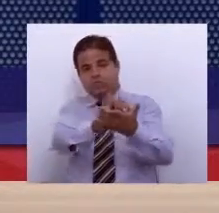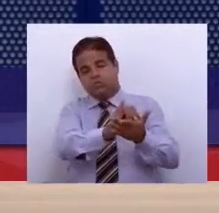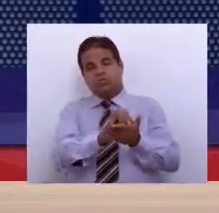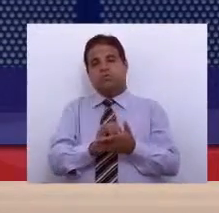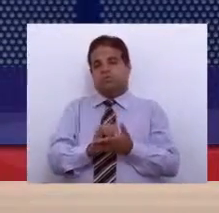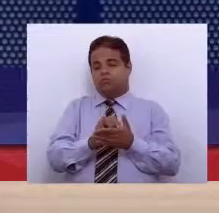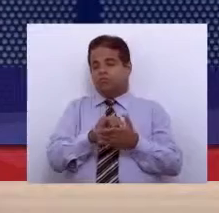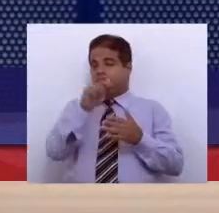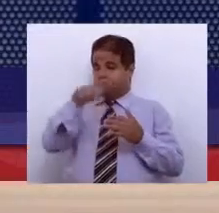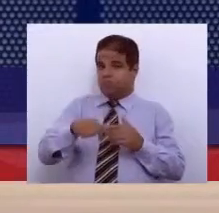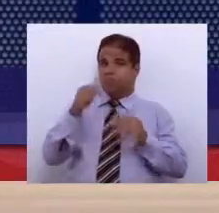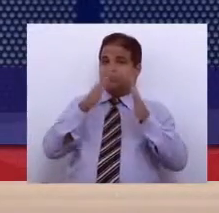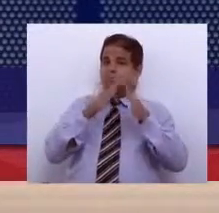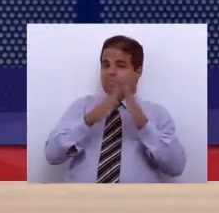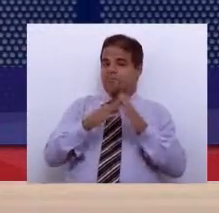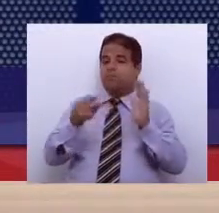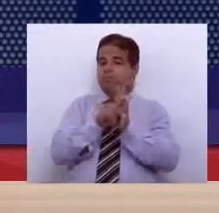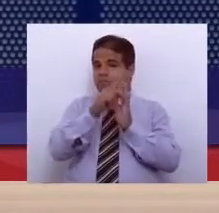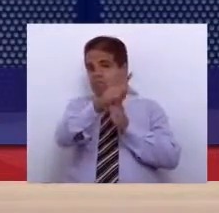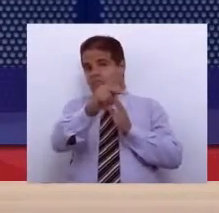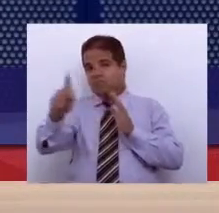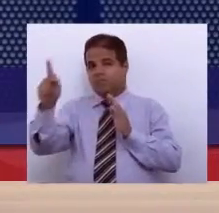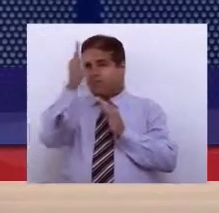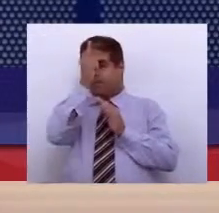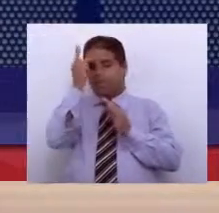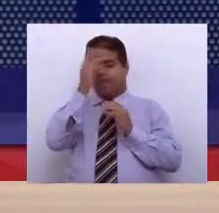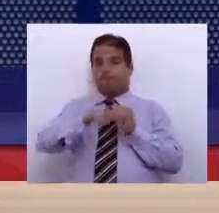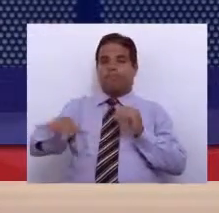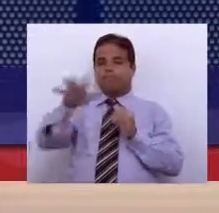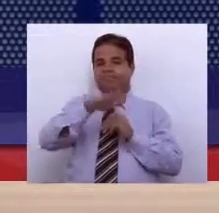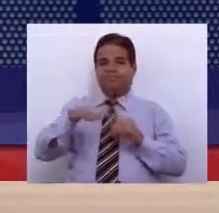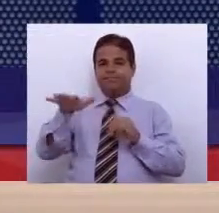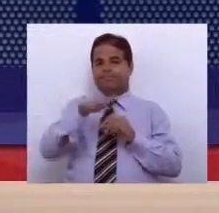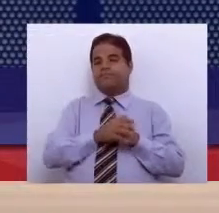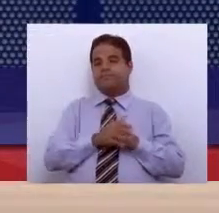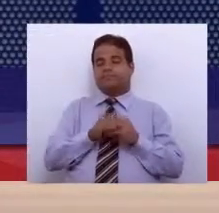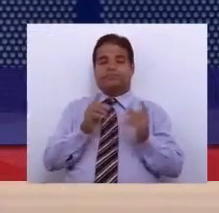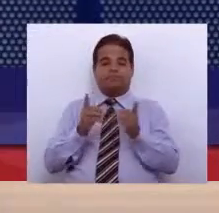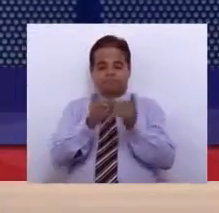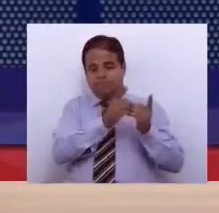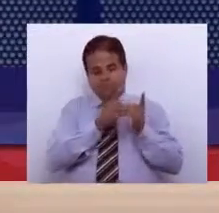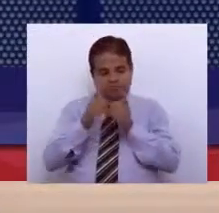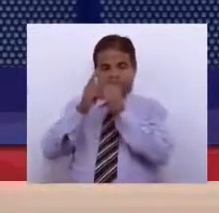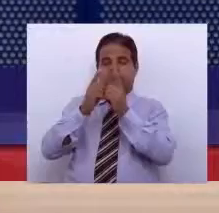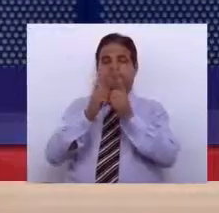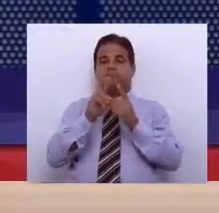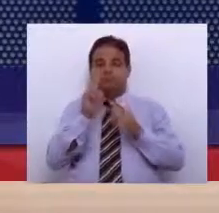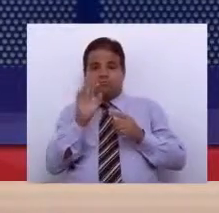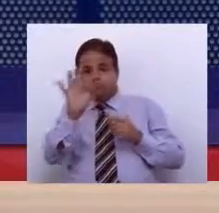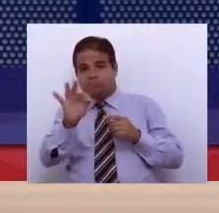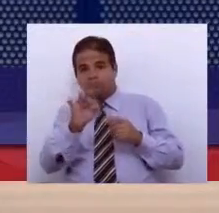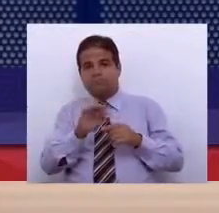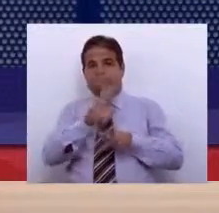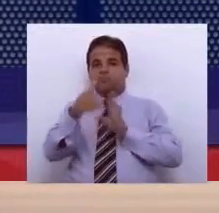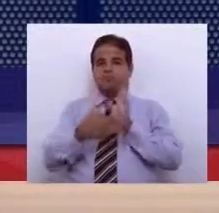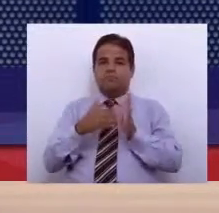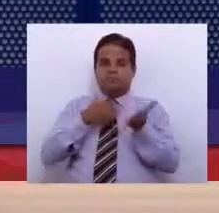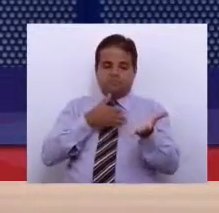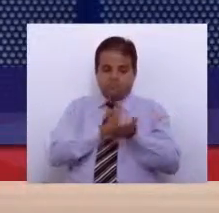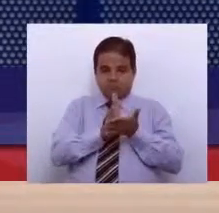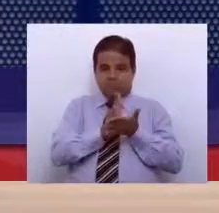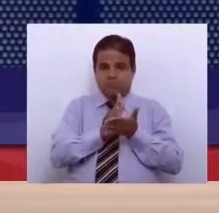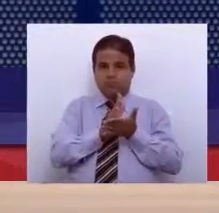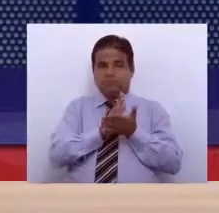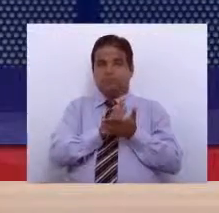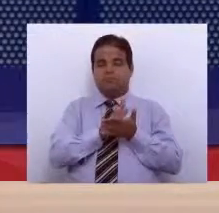colegiado desta casa da própria população na questão de atendimento previsto dentro do que foi aprovado